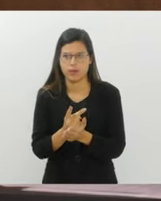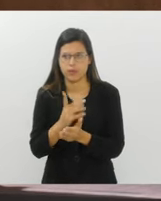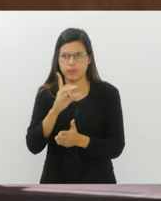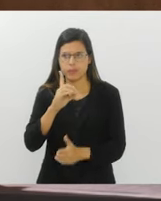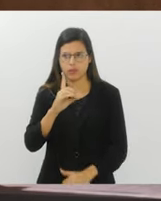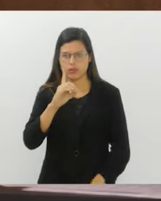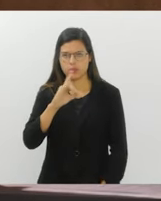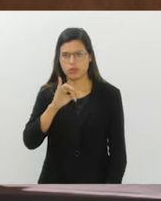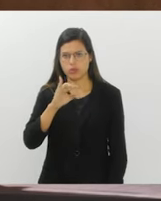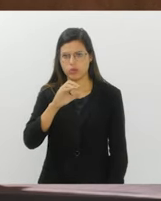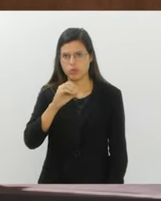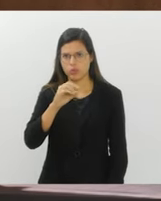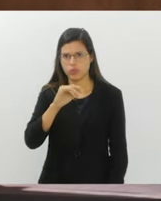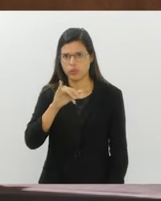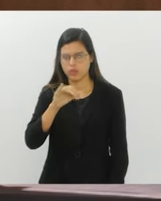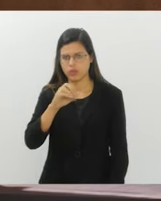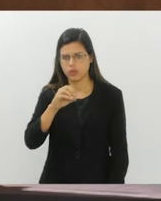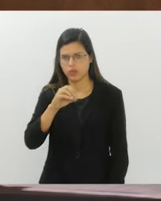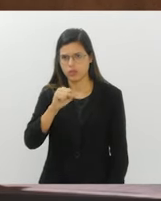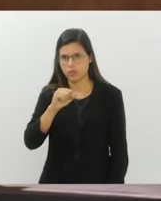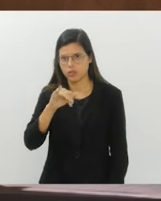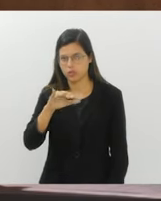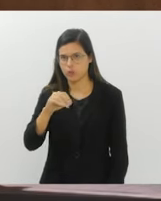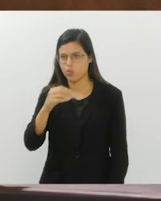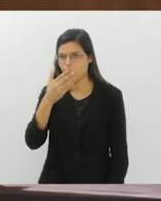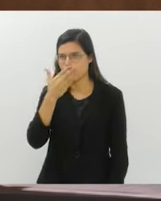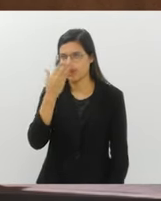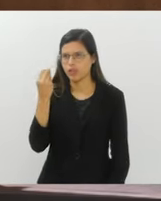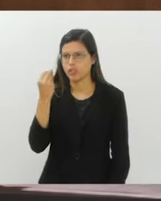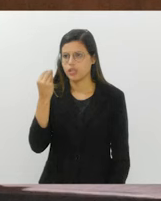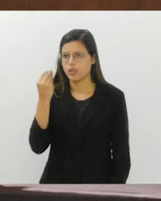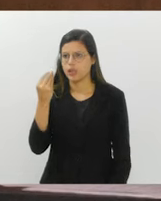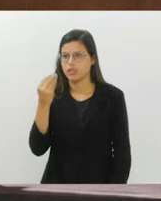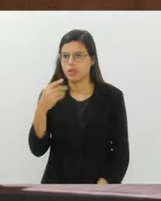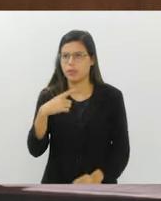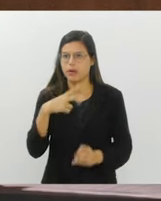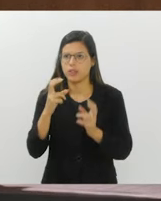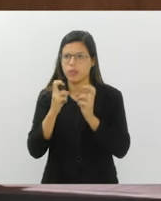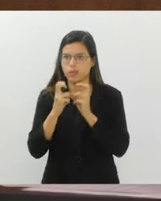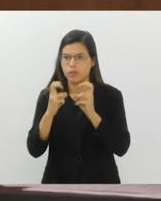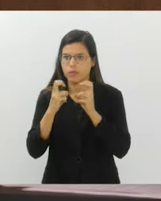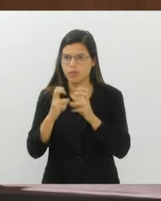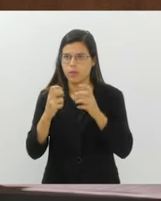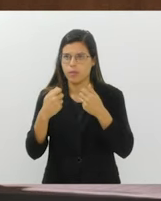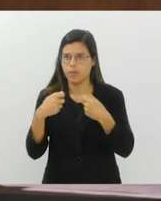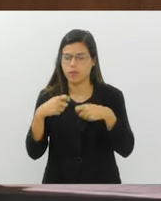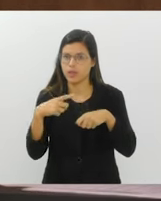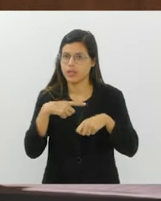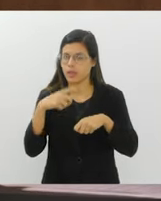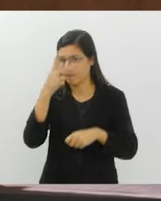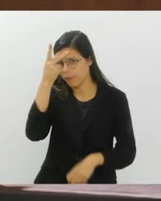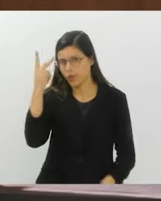Dionísio, esquece, para ter ferrovia, tem que ter gente para tocar.